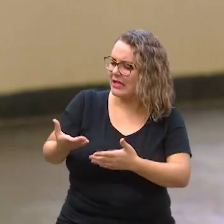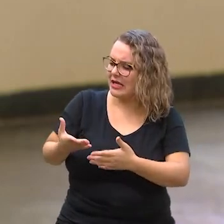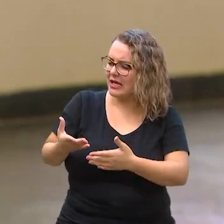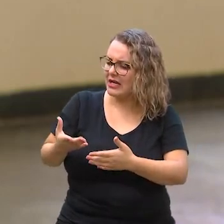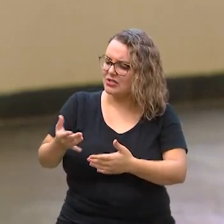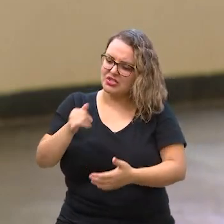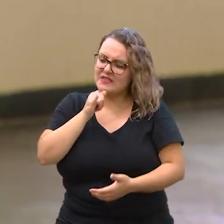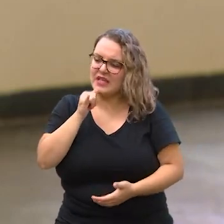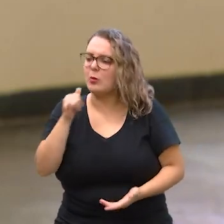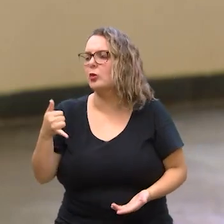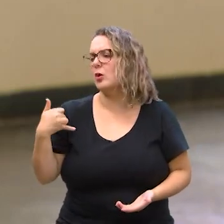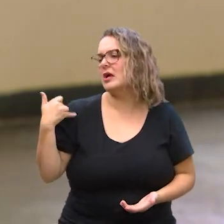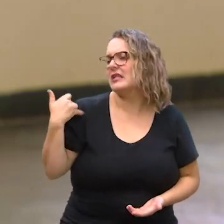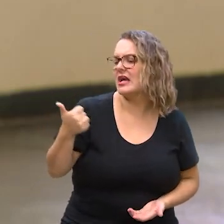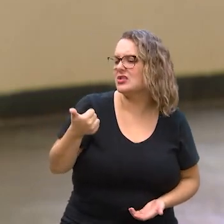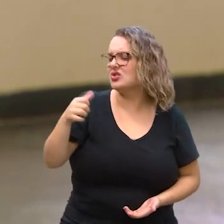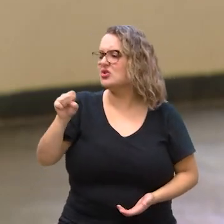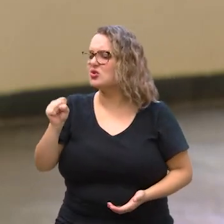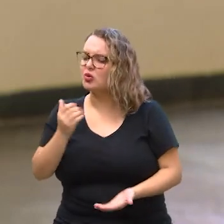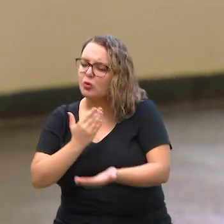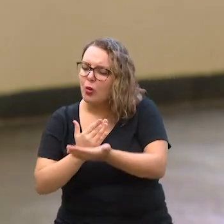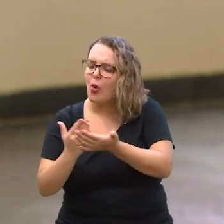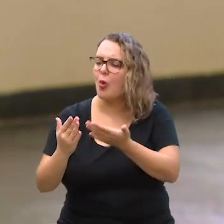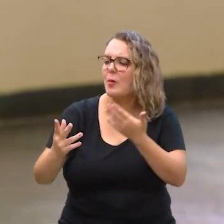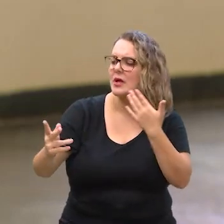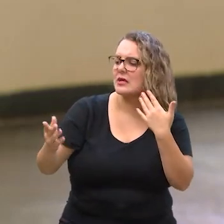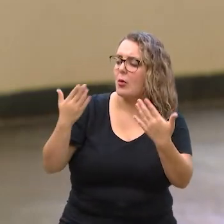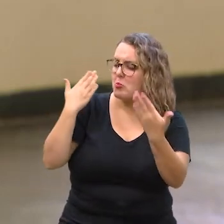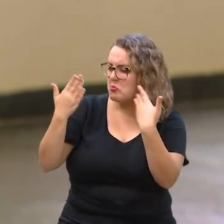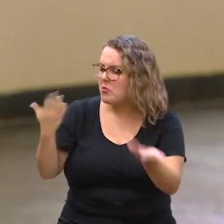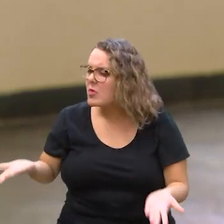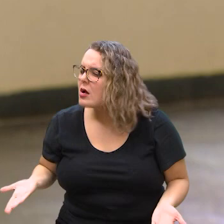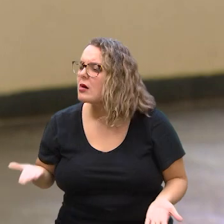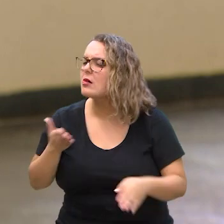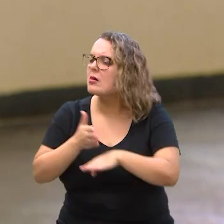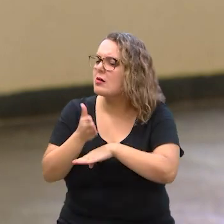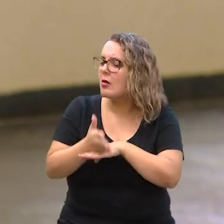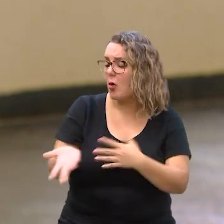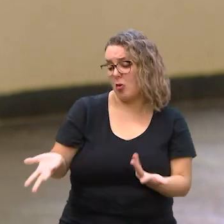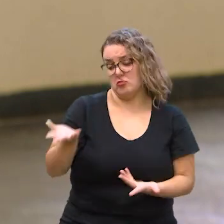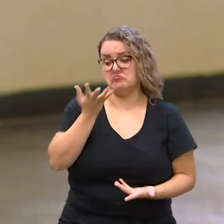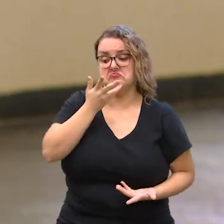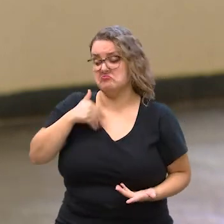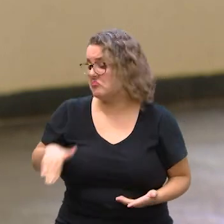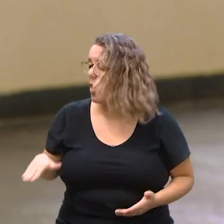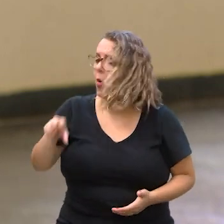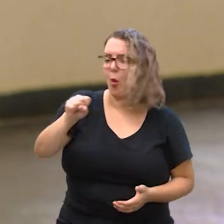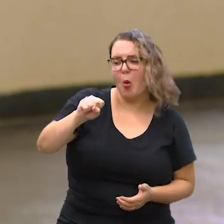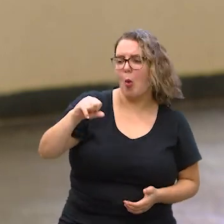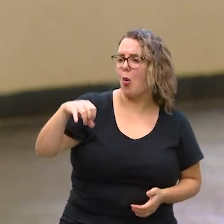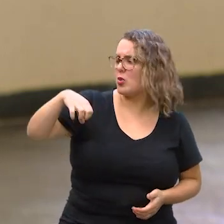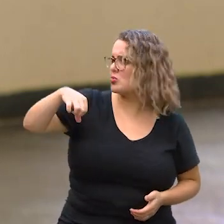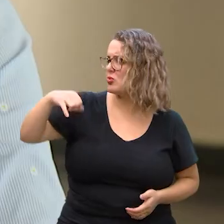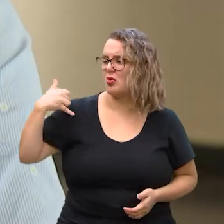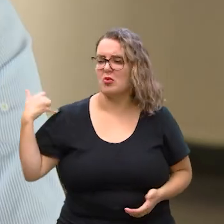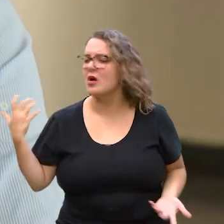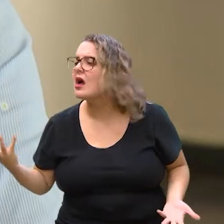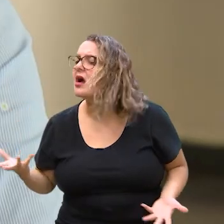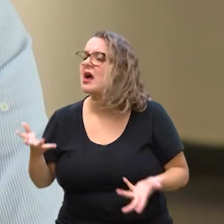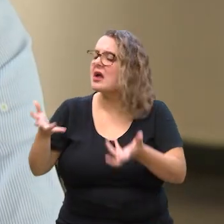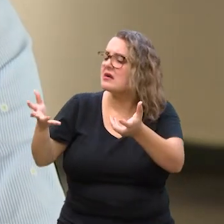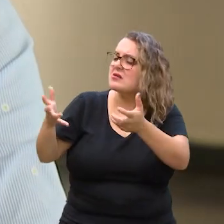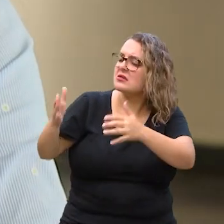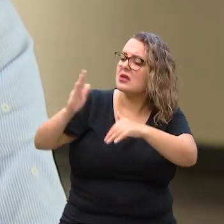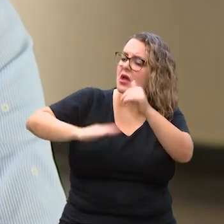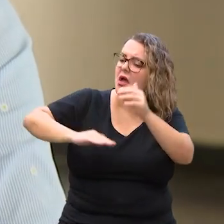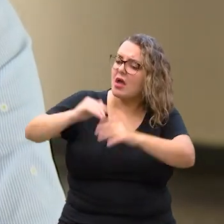aos 18 anos já começar a fazer uma terapia, ou no caso do esportista, não, desde criança, 8, 9 anos, decidiu que quer esse esporte, é nessa